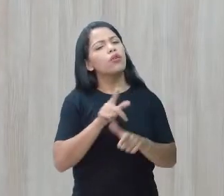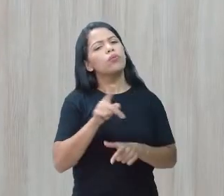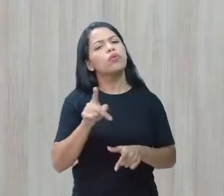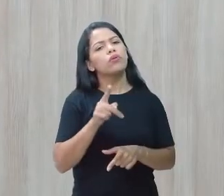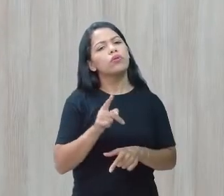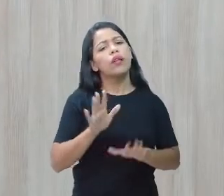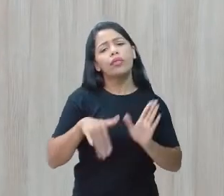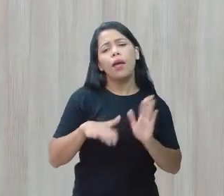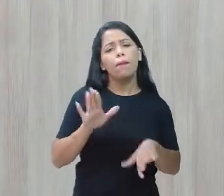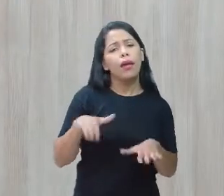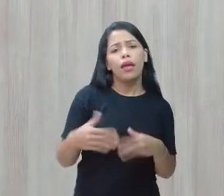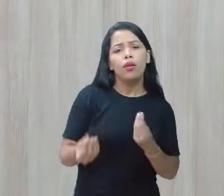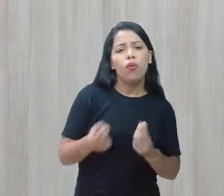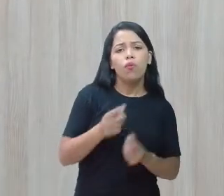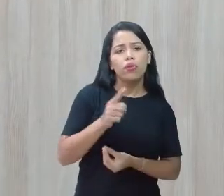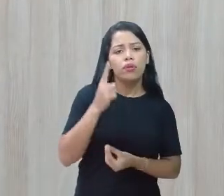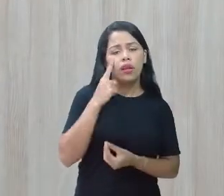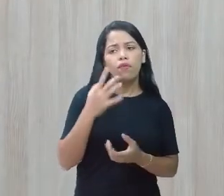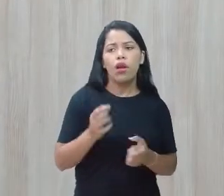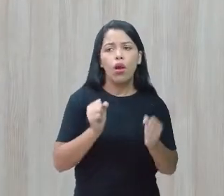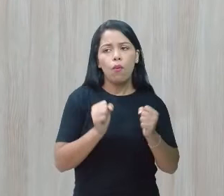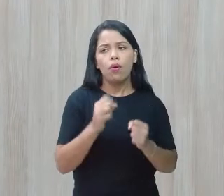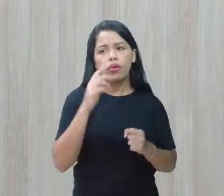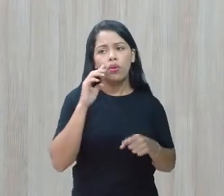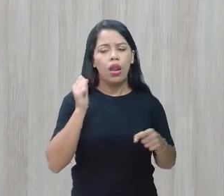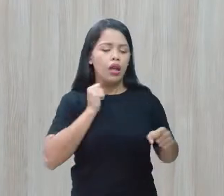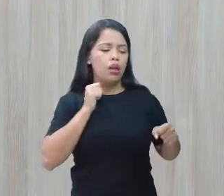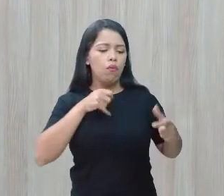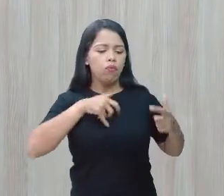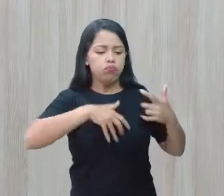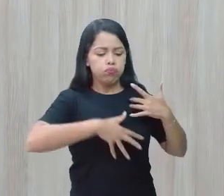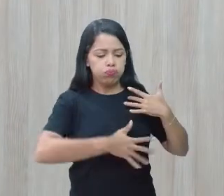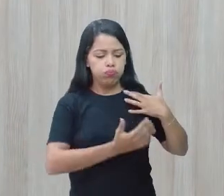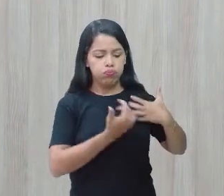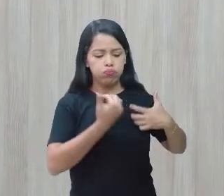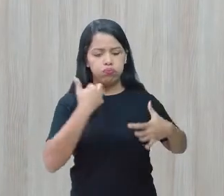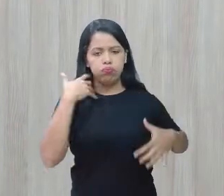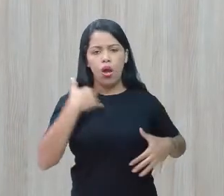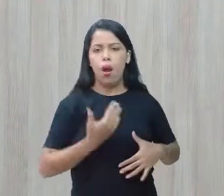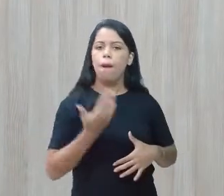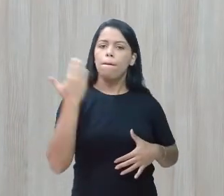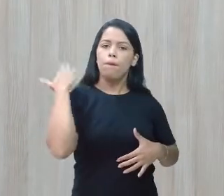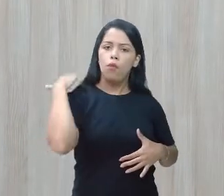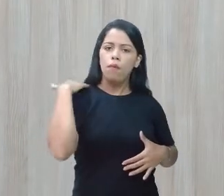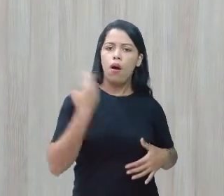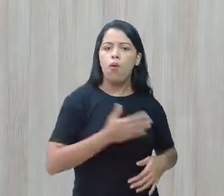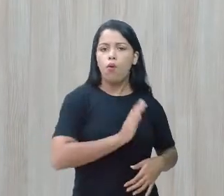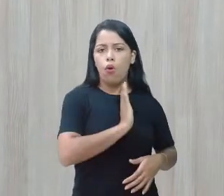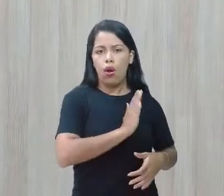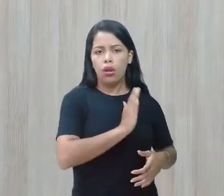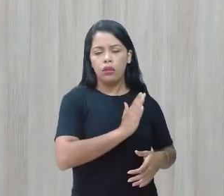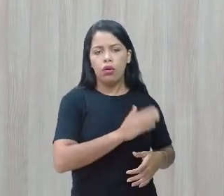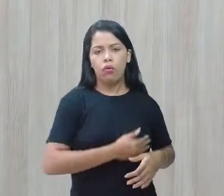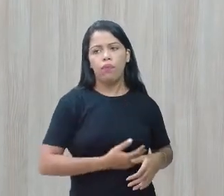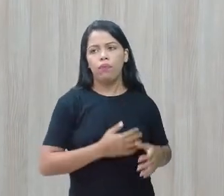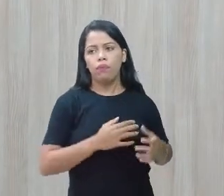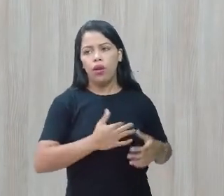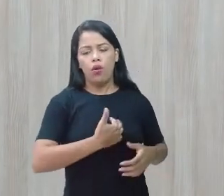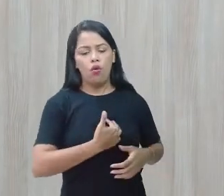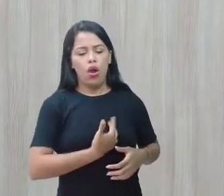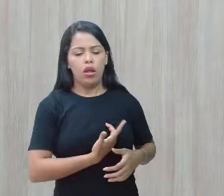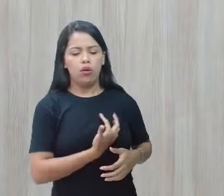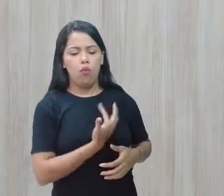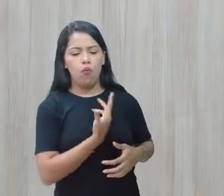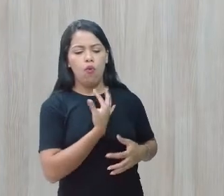você está vendo. Então, eu estou dizendo que está saindo lá do coração o sangue rico em CO2, ou dióxido de